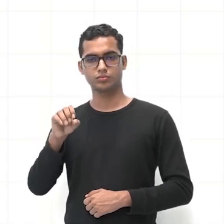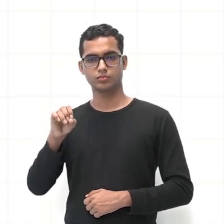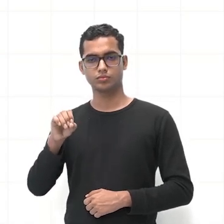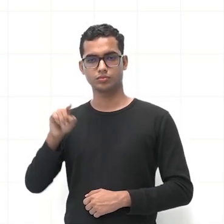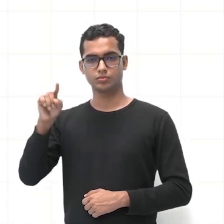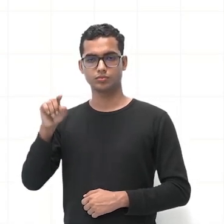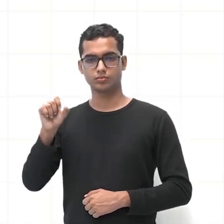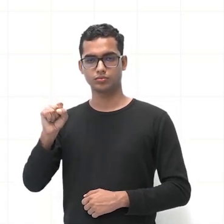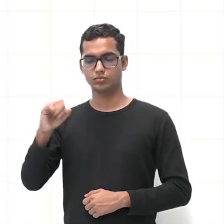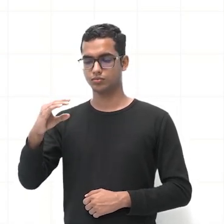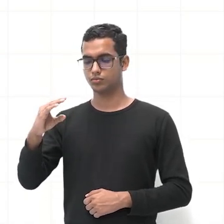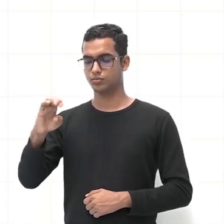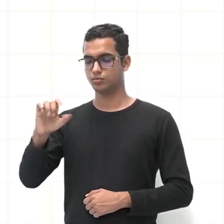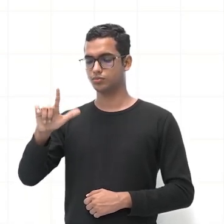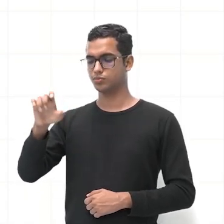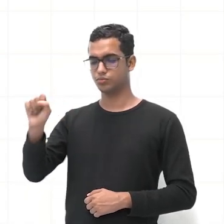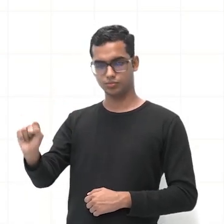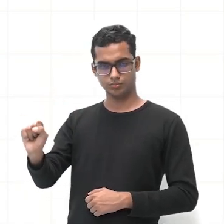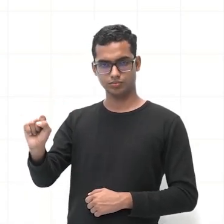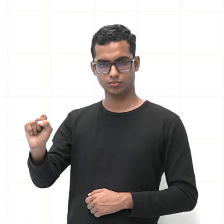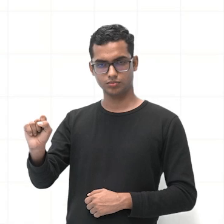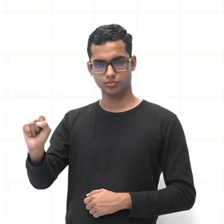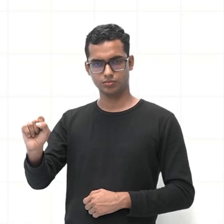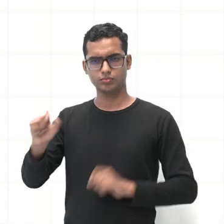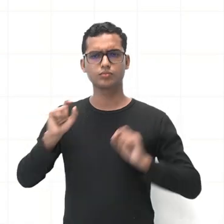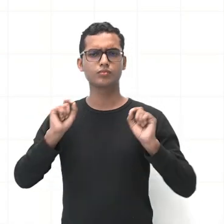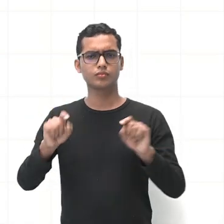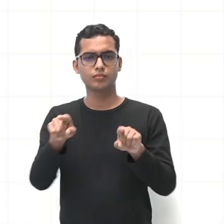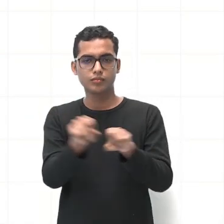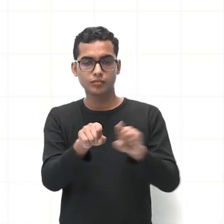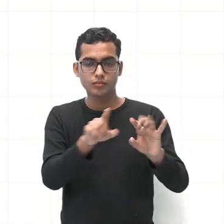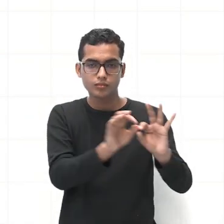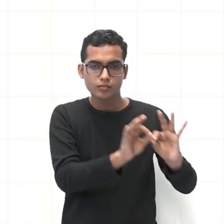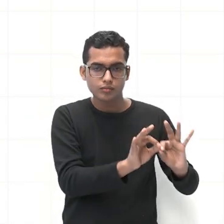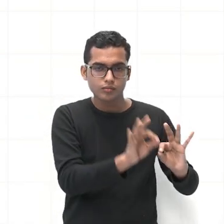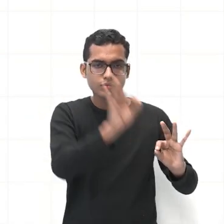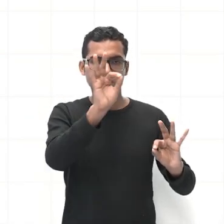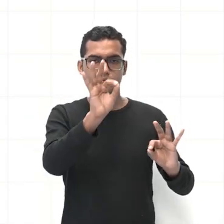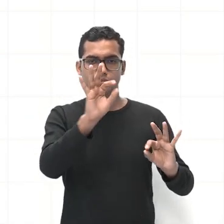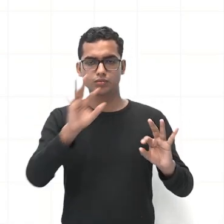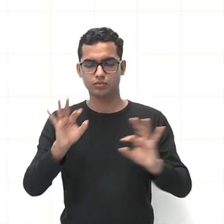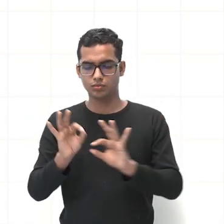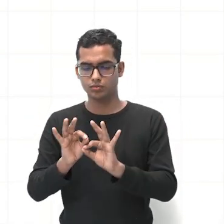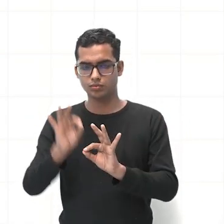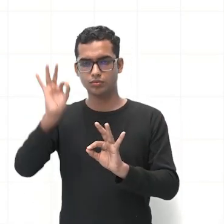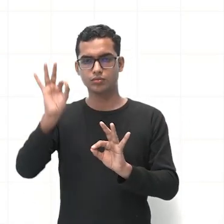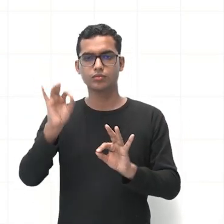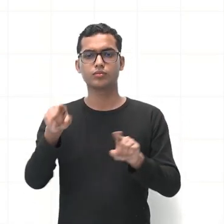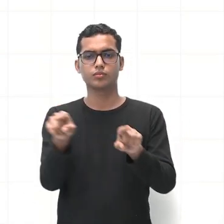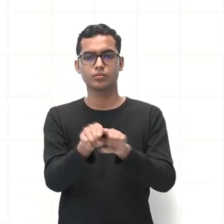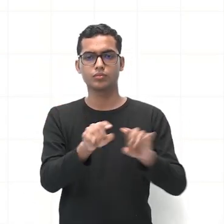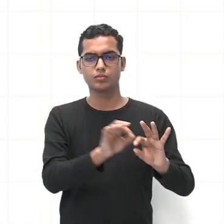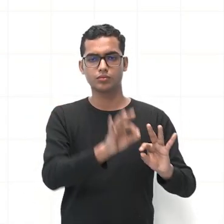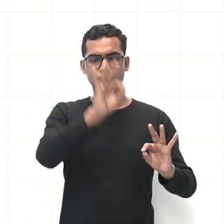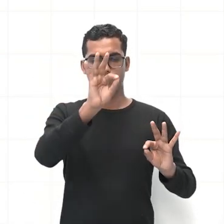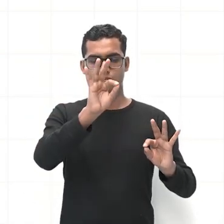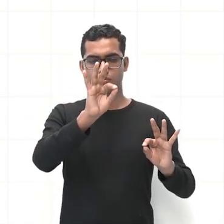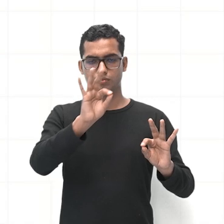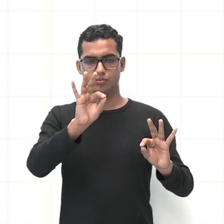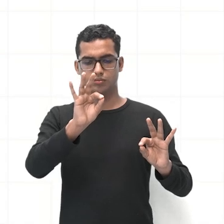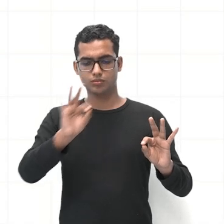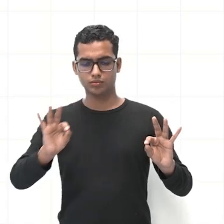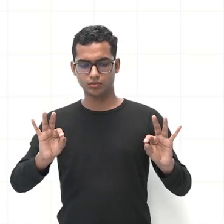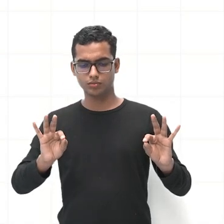geométrica de três lados, sendo que dois vão possuir a mesma medida e, por isso, são considerados